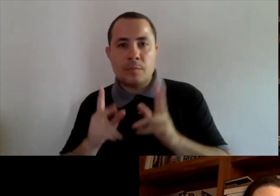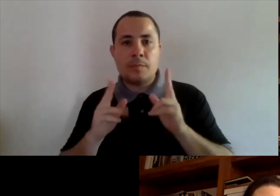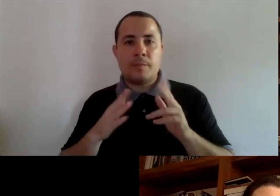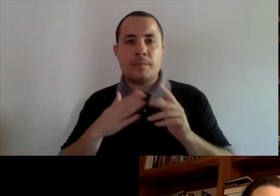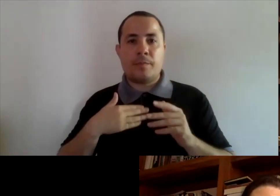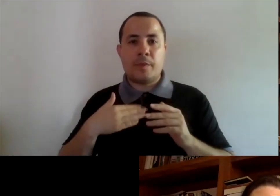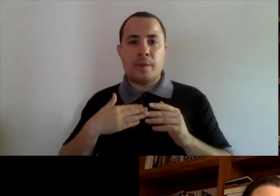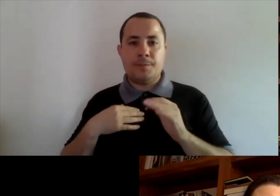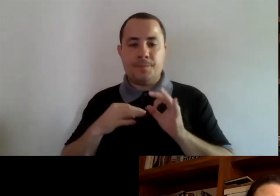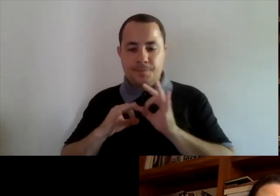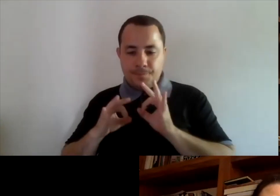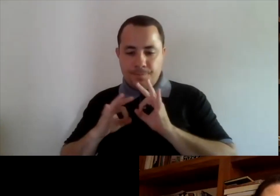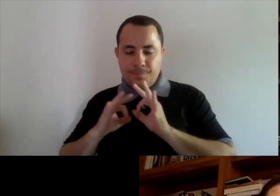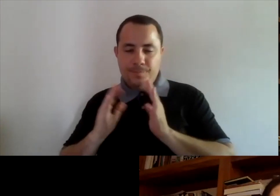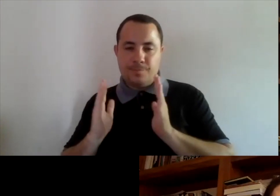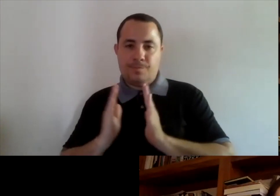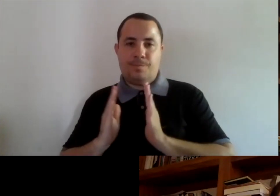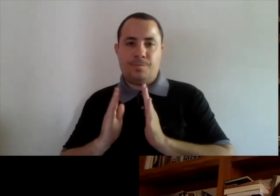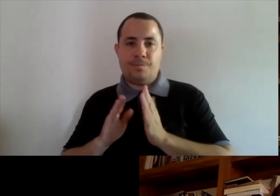edições Jabuticaba, né?